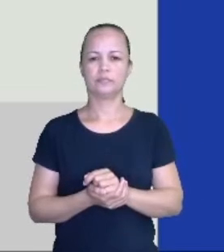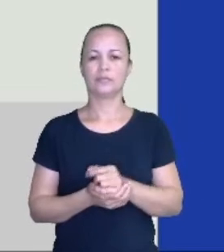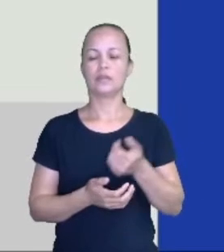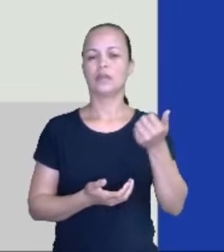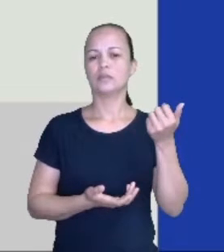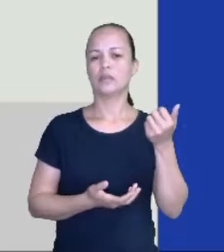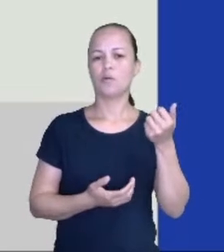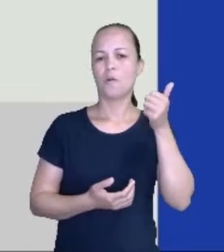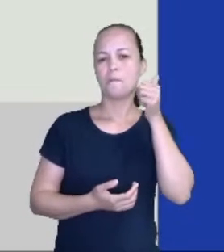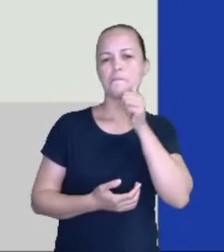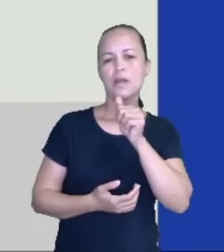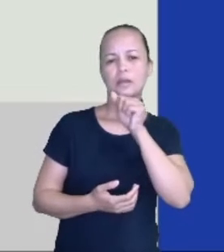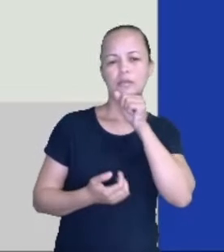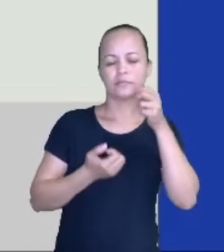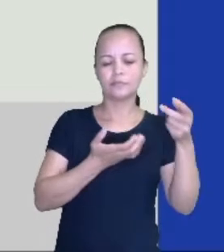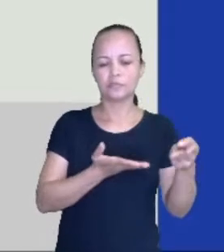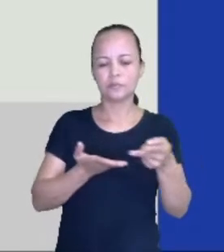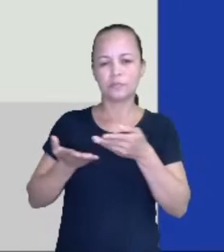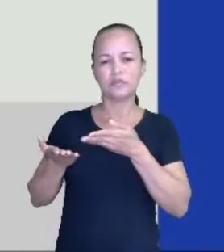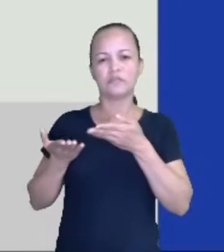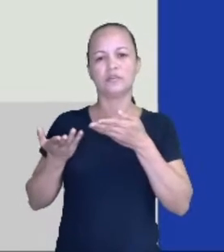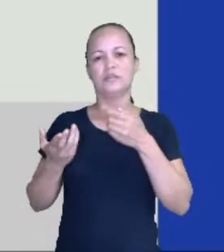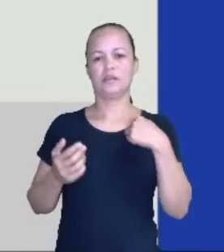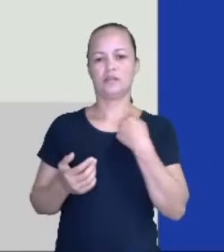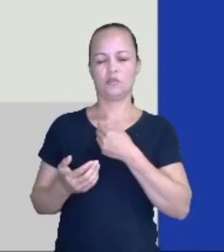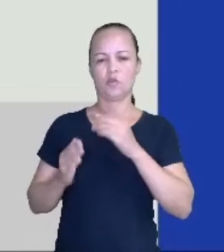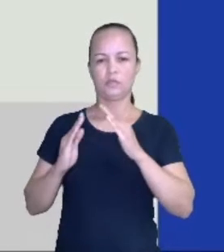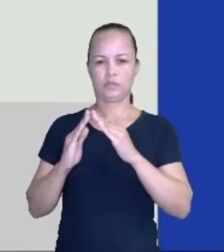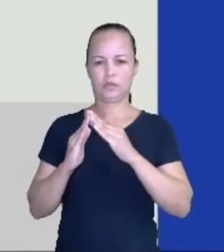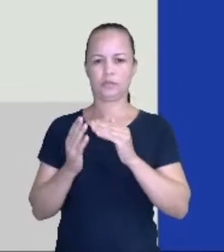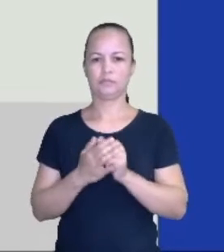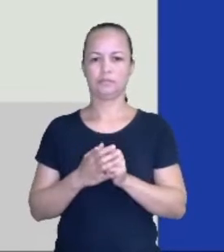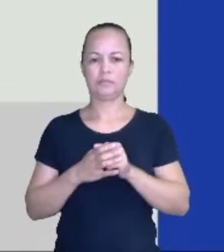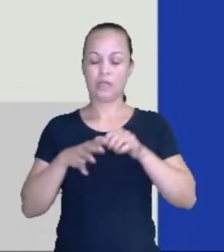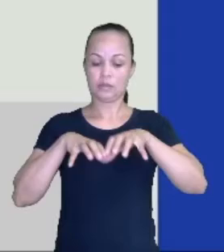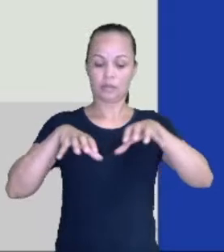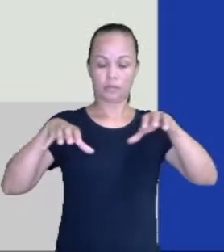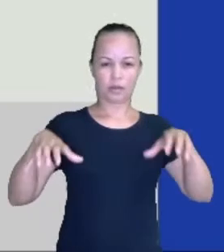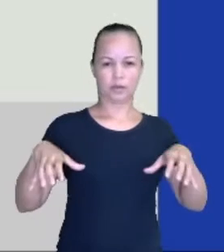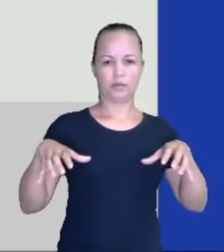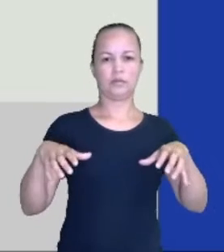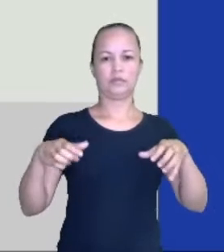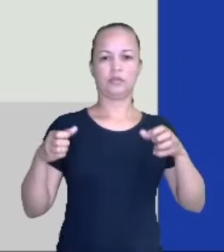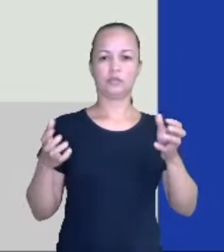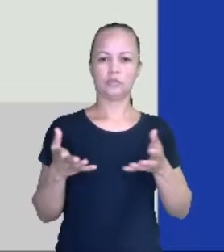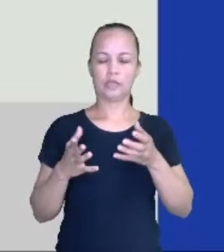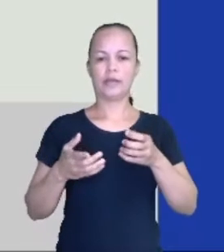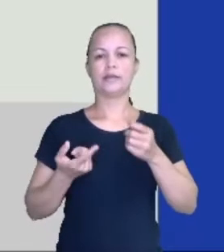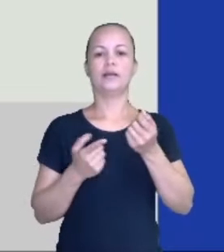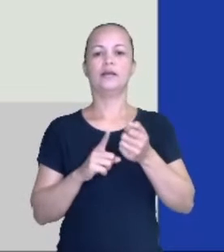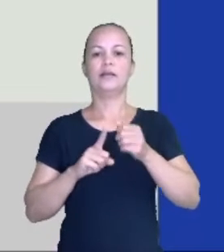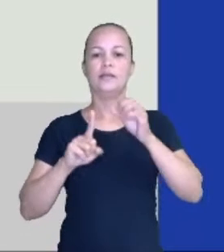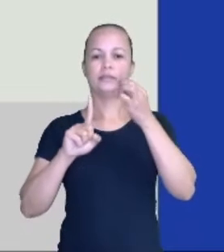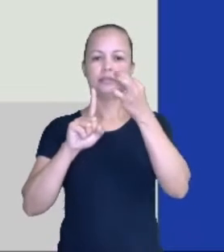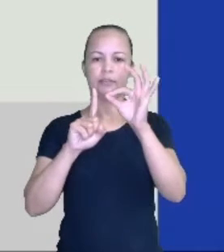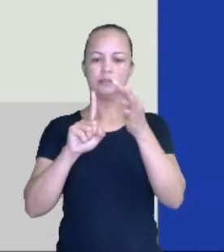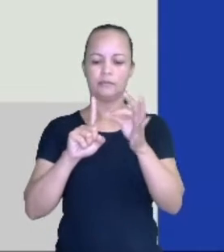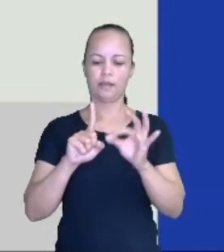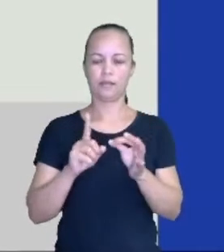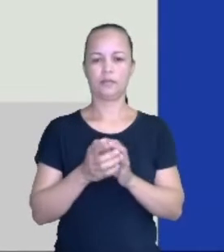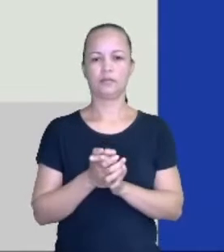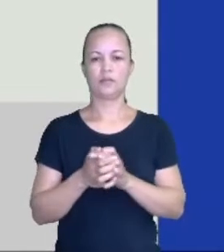seja bem-vinda à nossa casa. 2. Separar elementos de mesma função sintática.